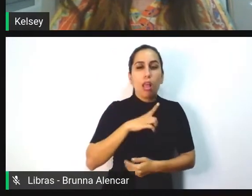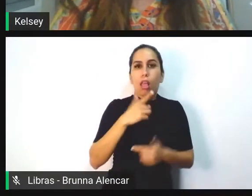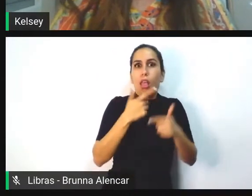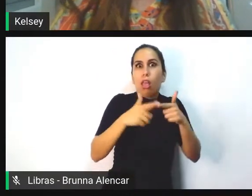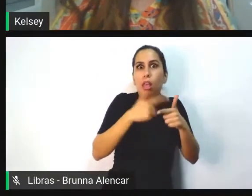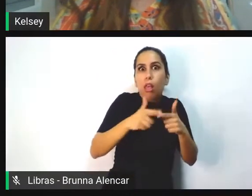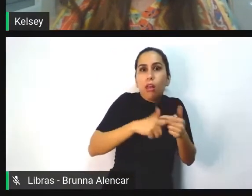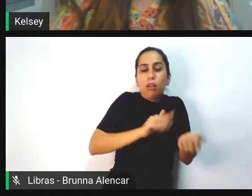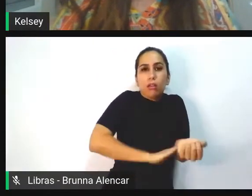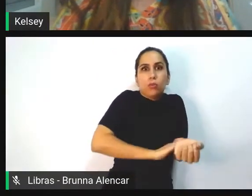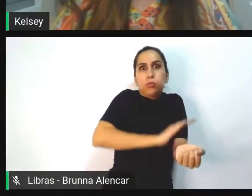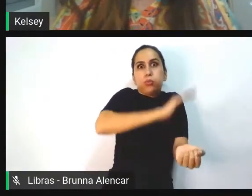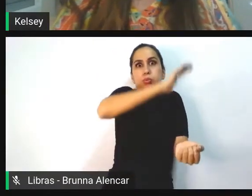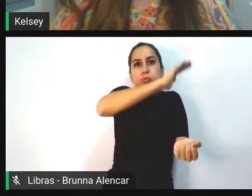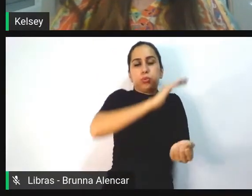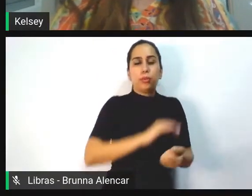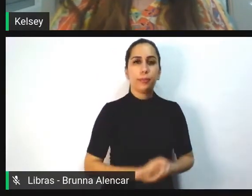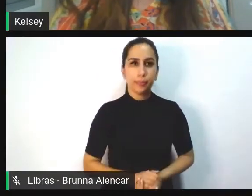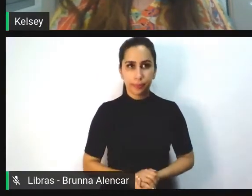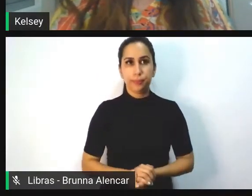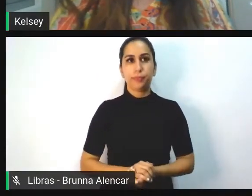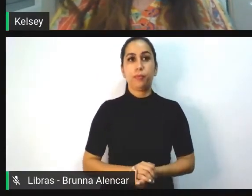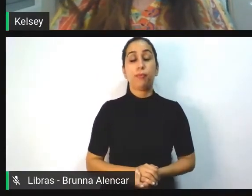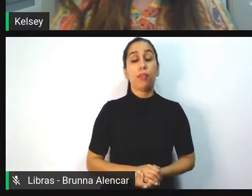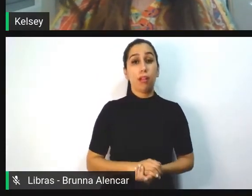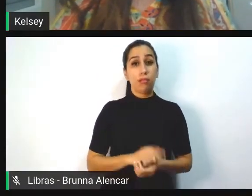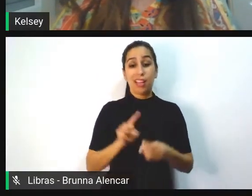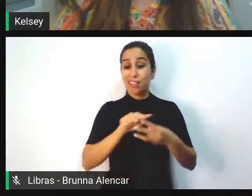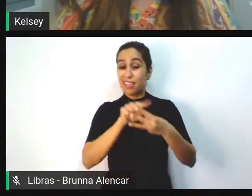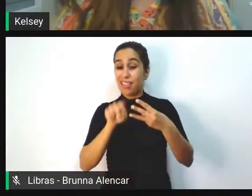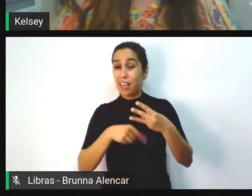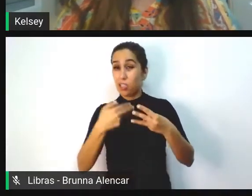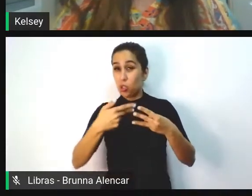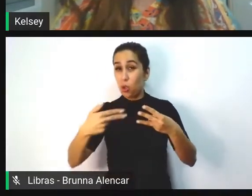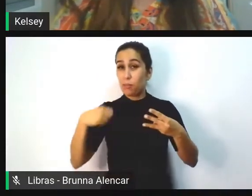sempre tem em mente as 3 questões que geram estresse.